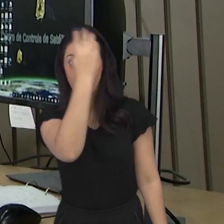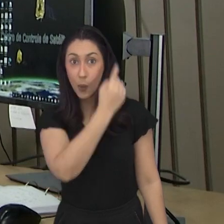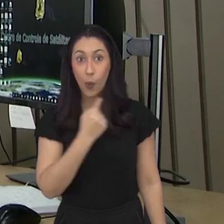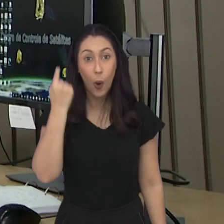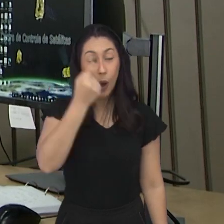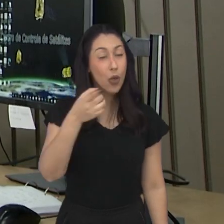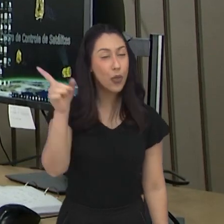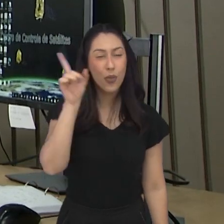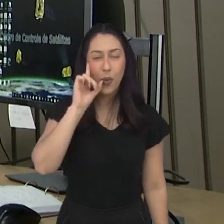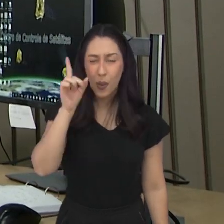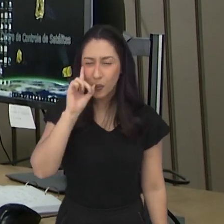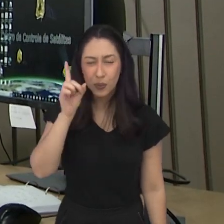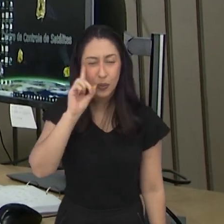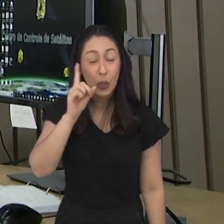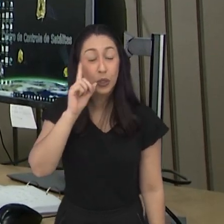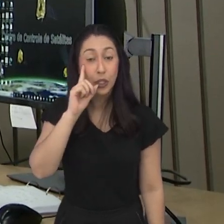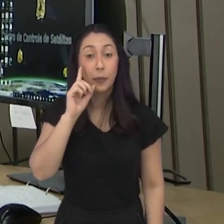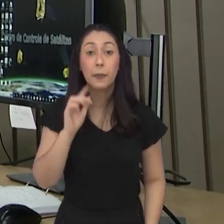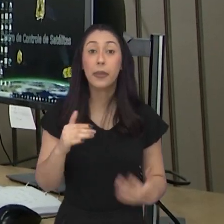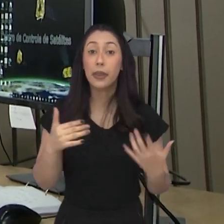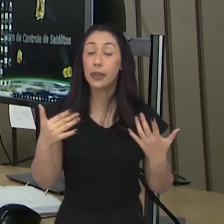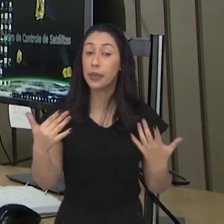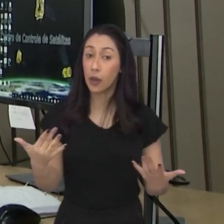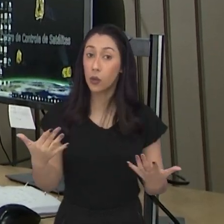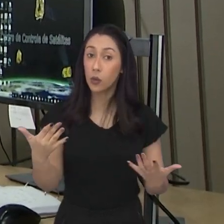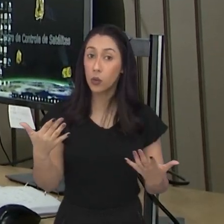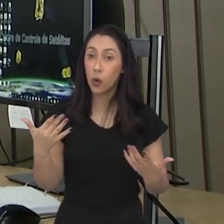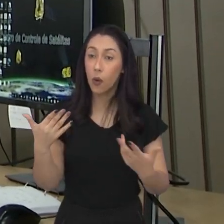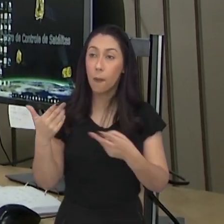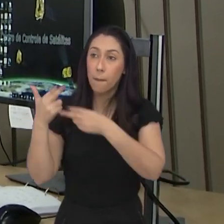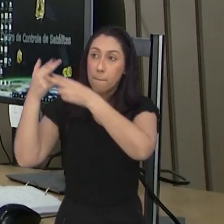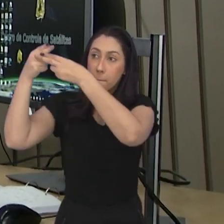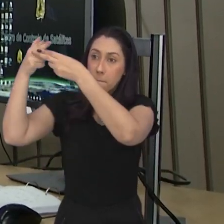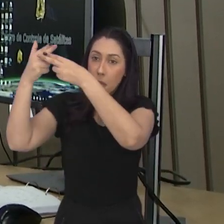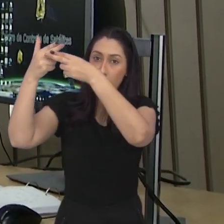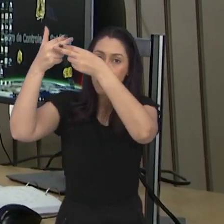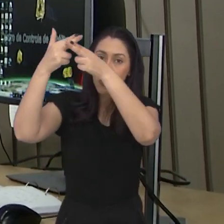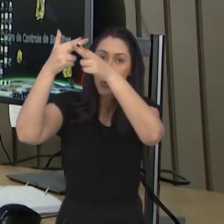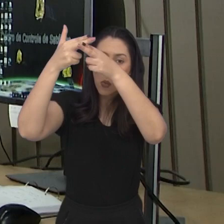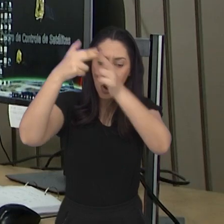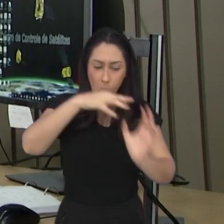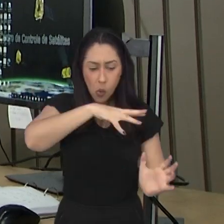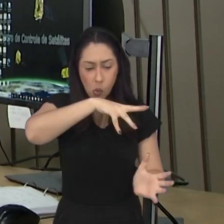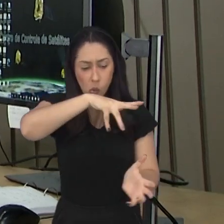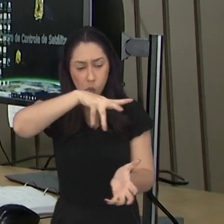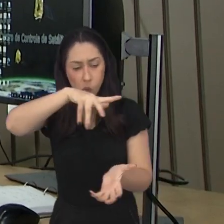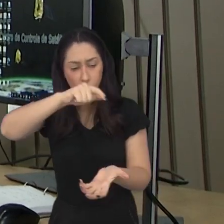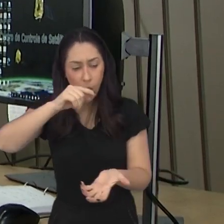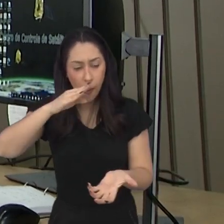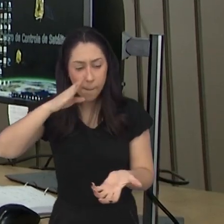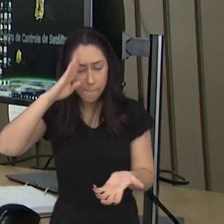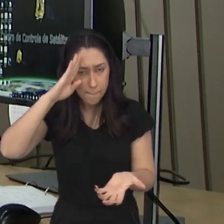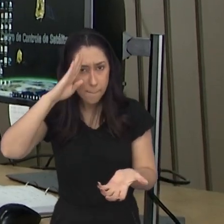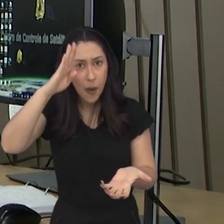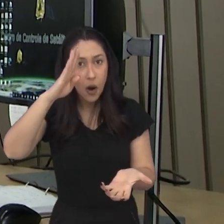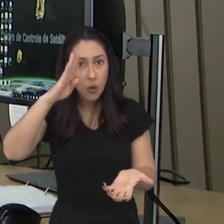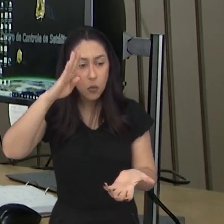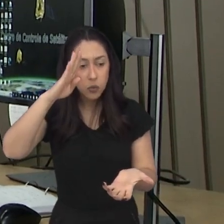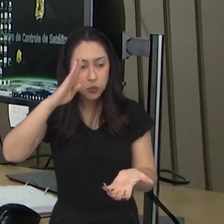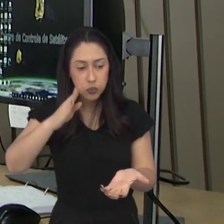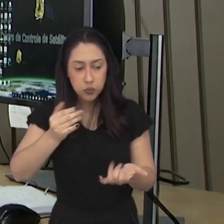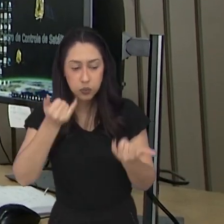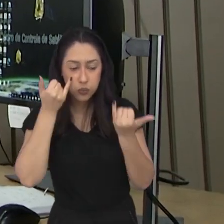7 dias na semana, não param nunca. E a partir do momento que eles passam no ponto de interesse dos pesquisadores,